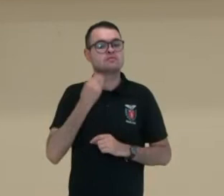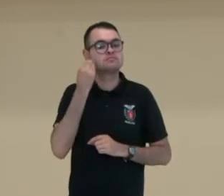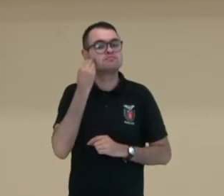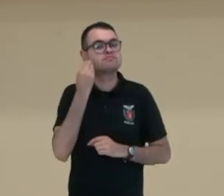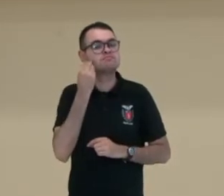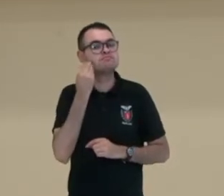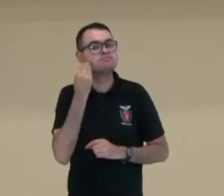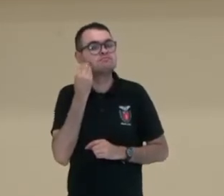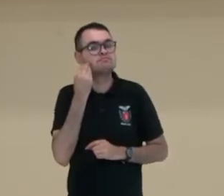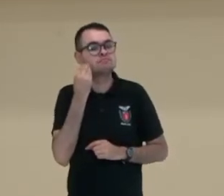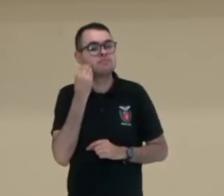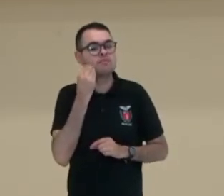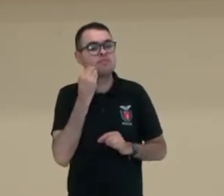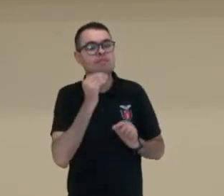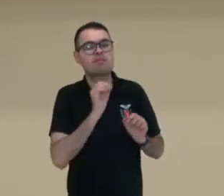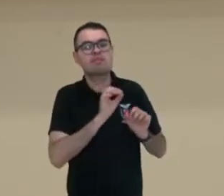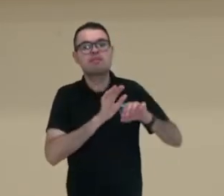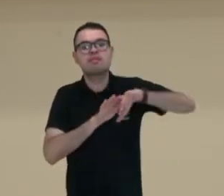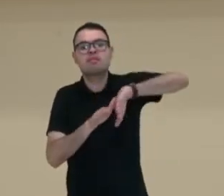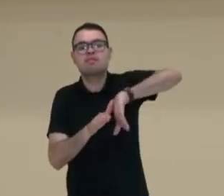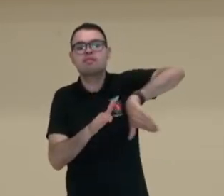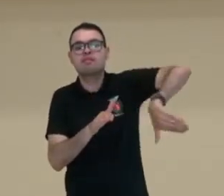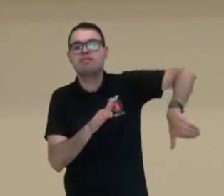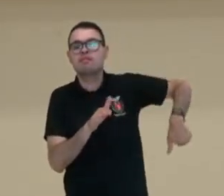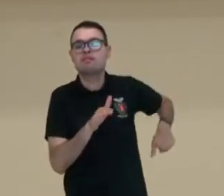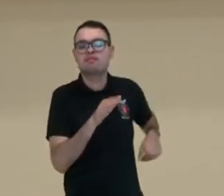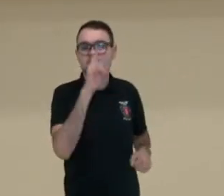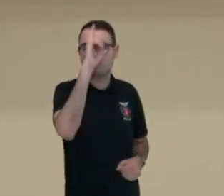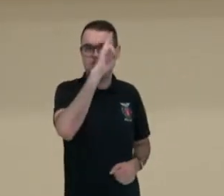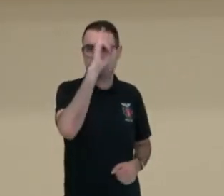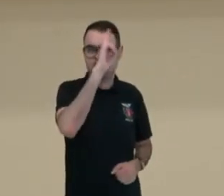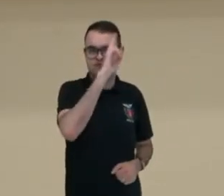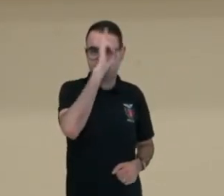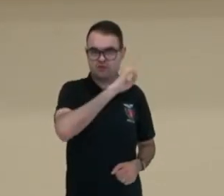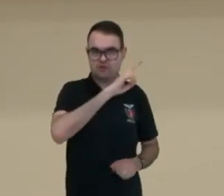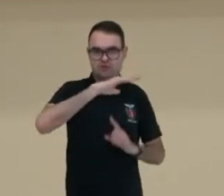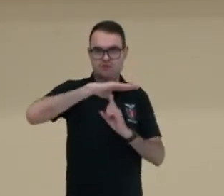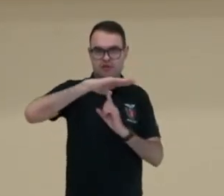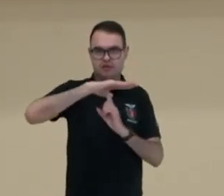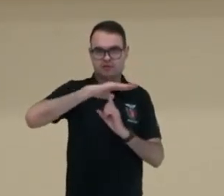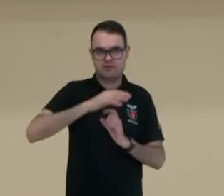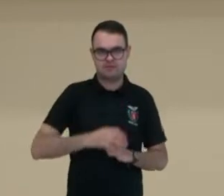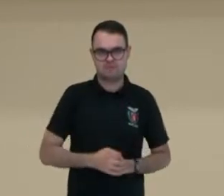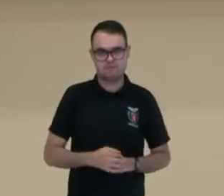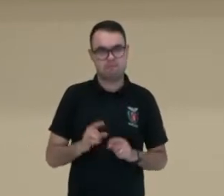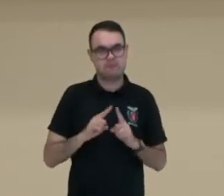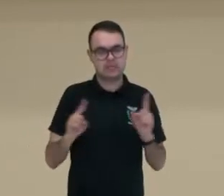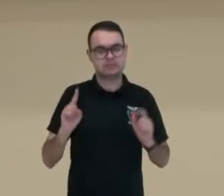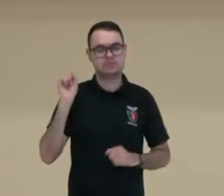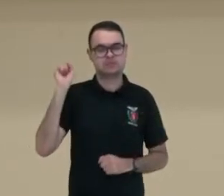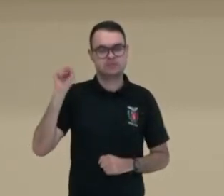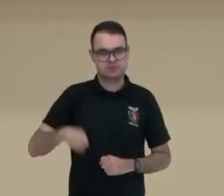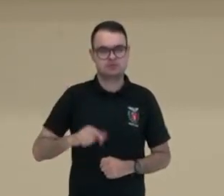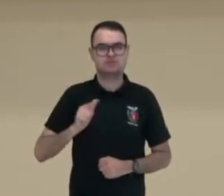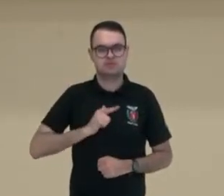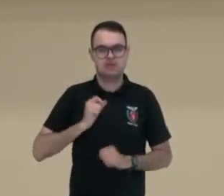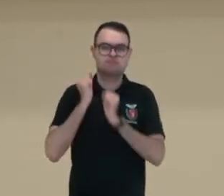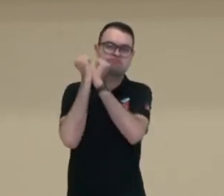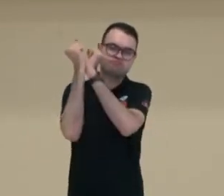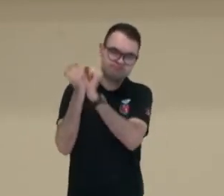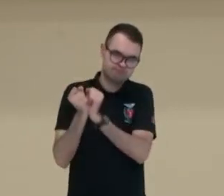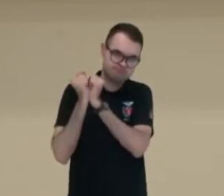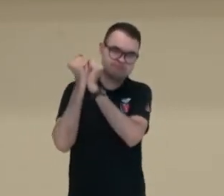torná-las invisíveis na história da formação do estado do Paraná. Mas sim, houve